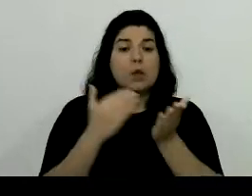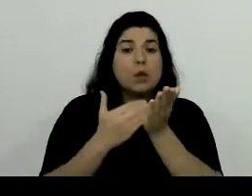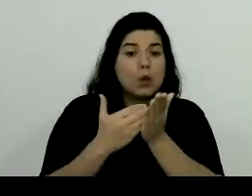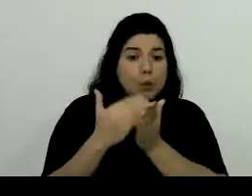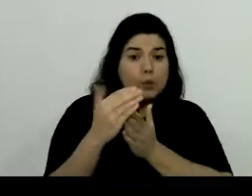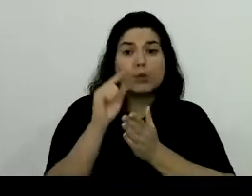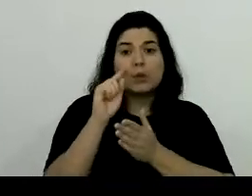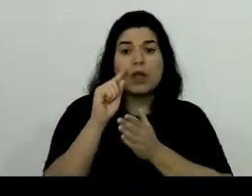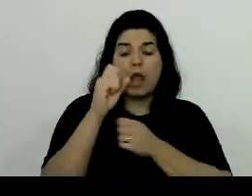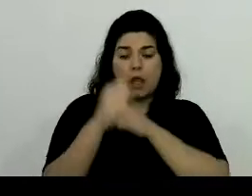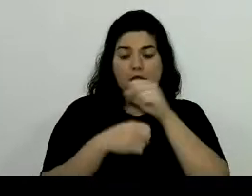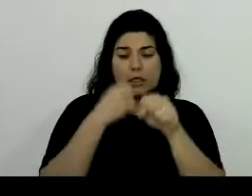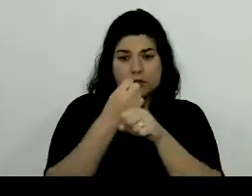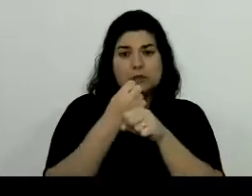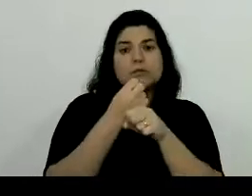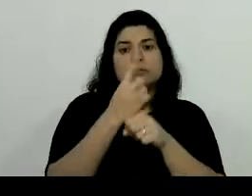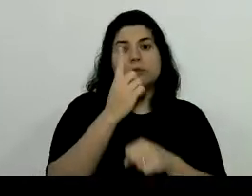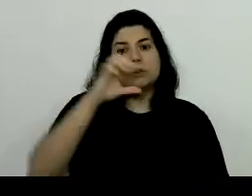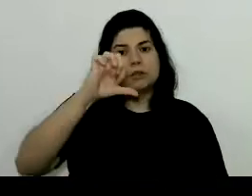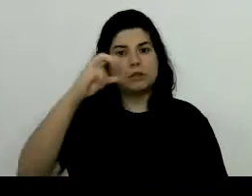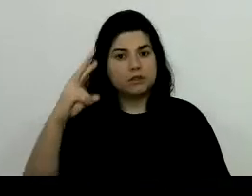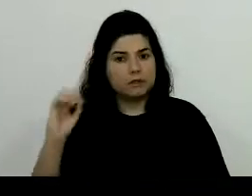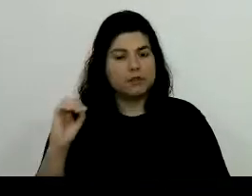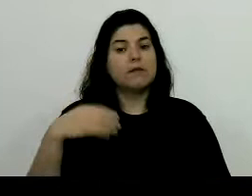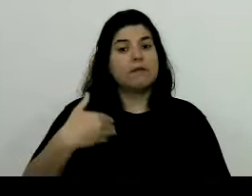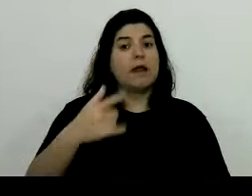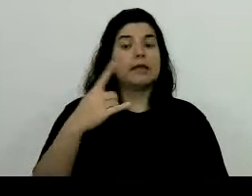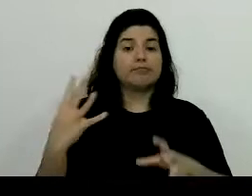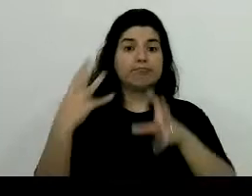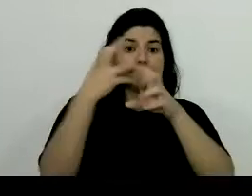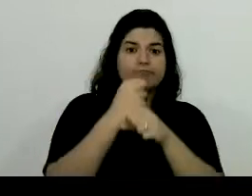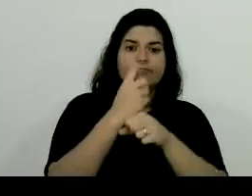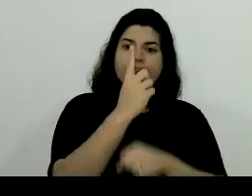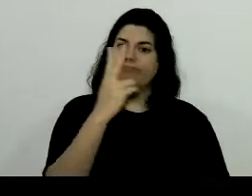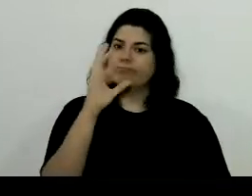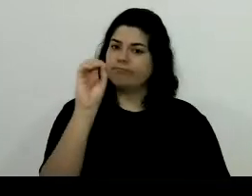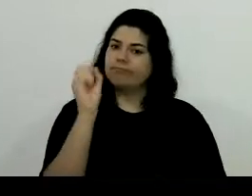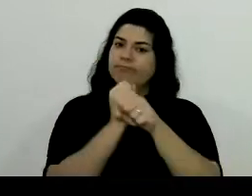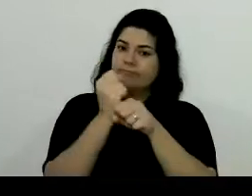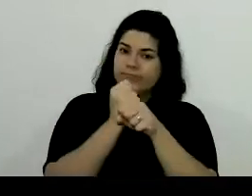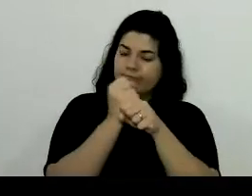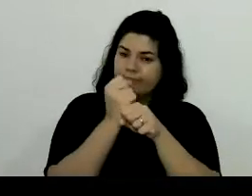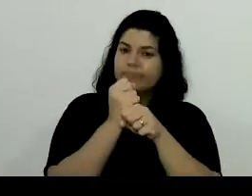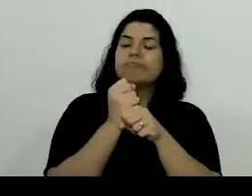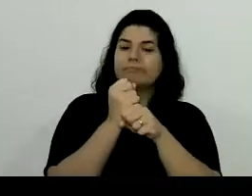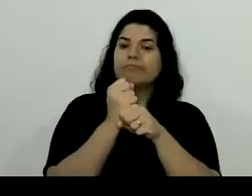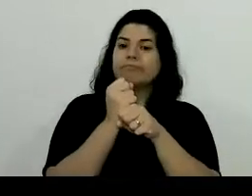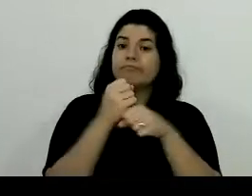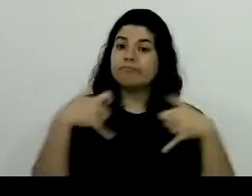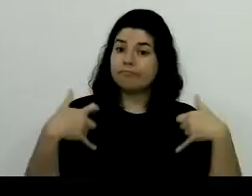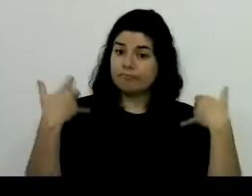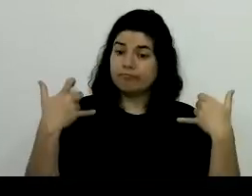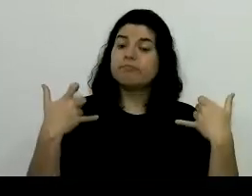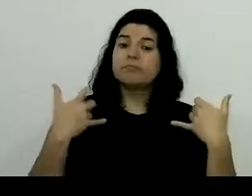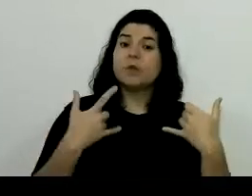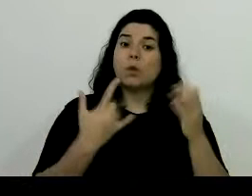do século XX, a 120 anos. Esse ano completamos 120 anos. A Fiocruz surge pelo Instituto